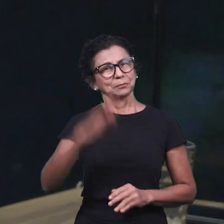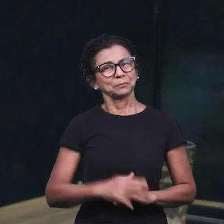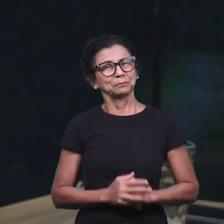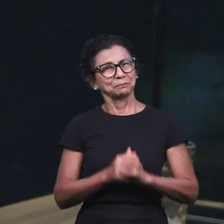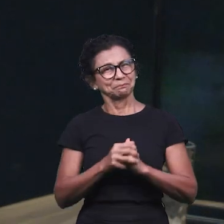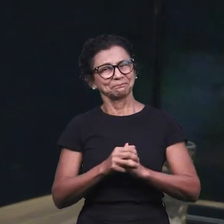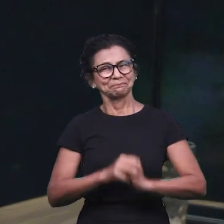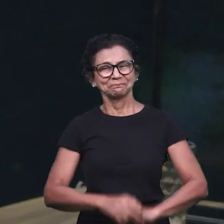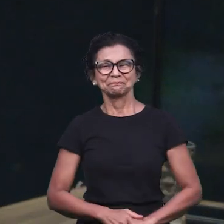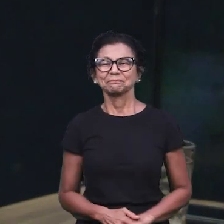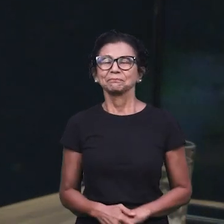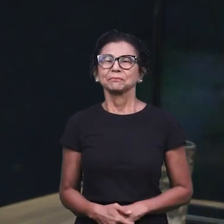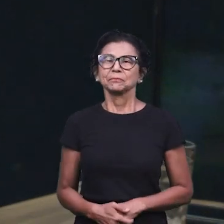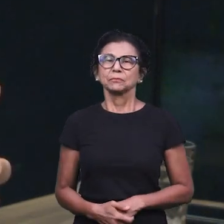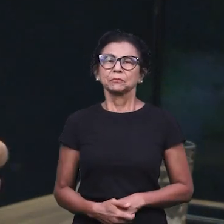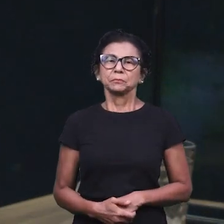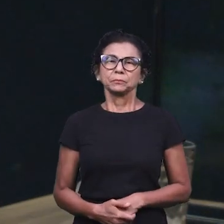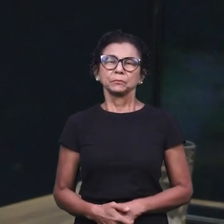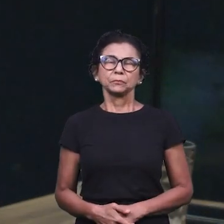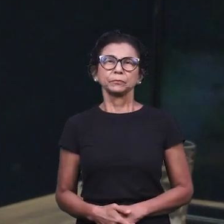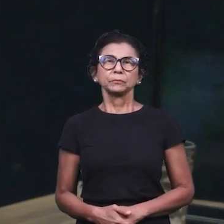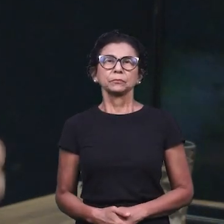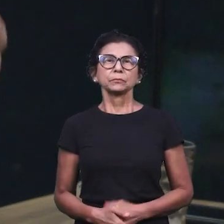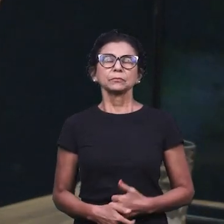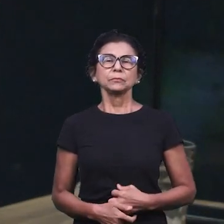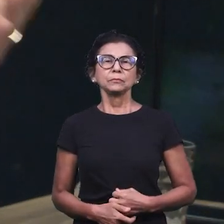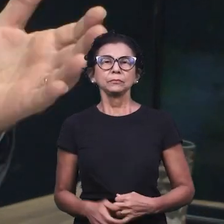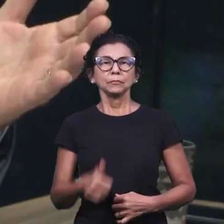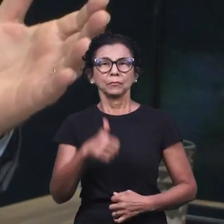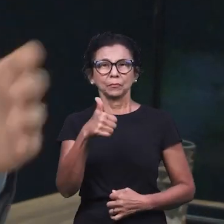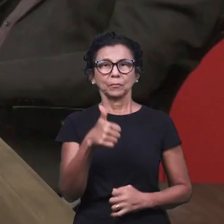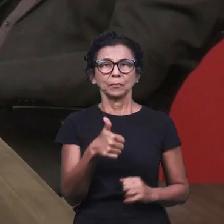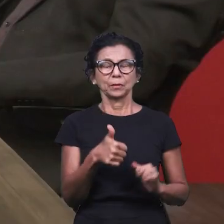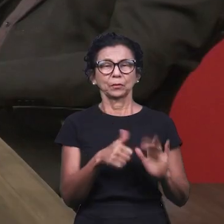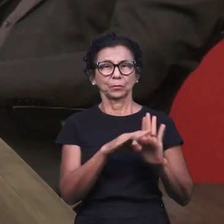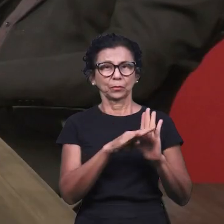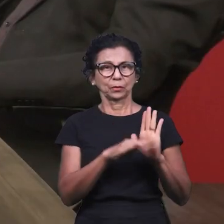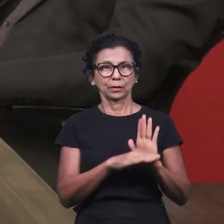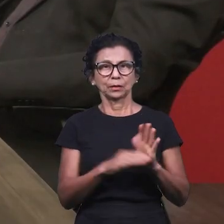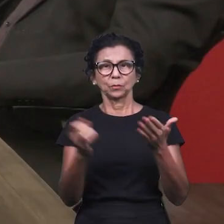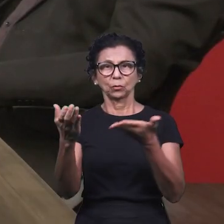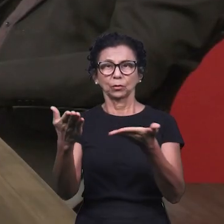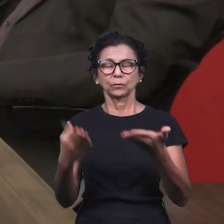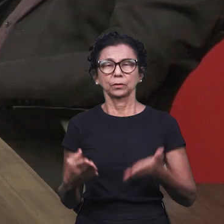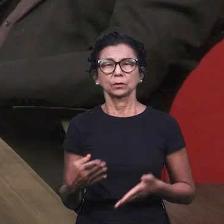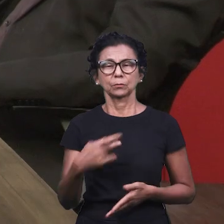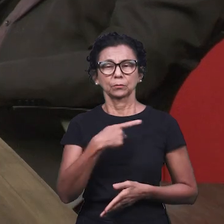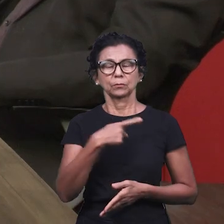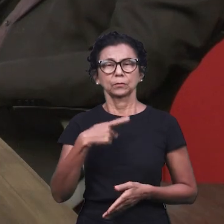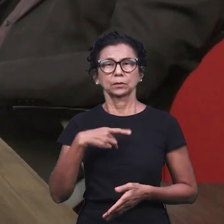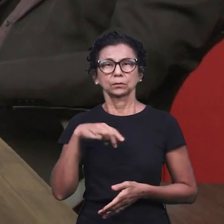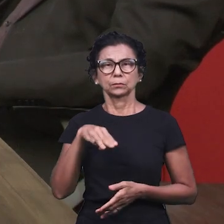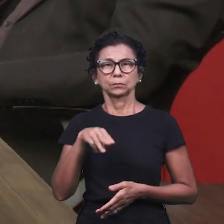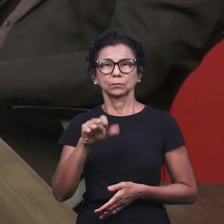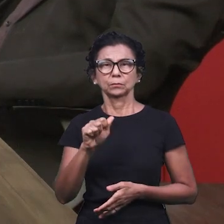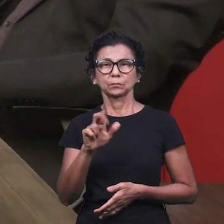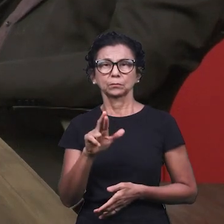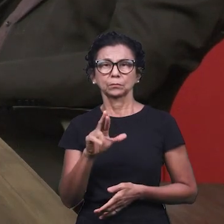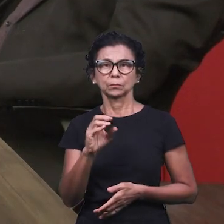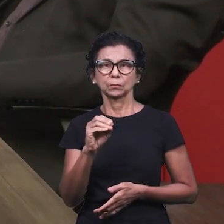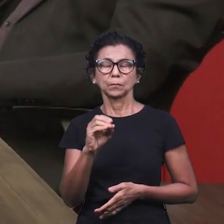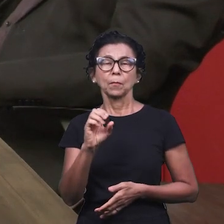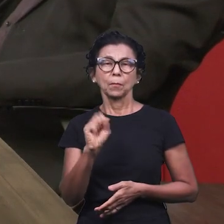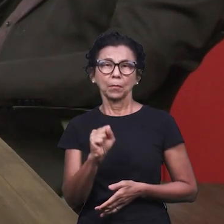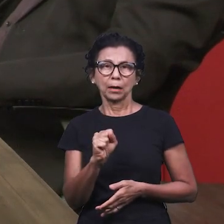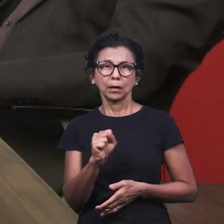Amém? E para esse primeiro episódio, nós estamos aqui com o pastor Marcos Saúde. O pastor Marcos